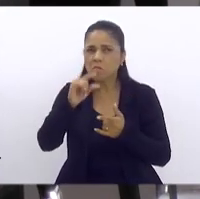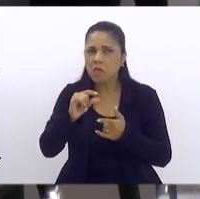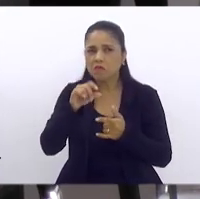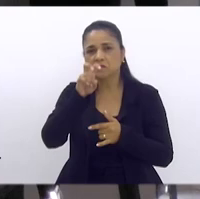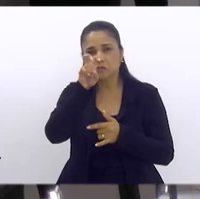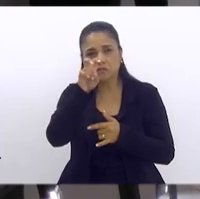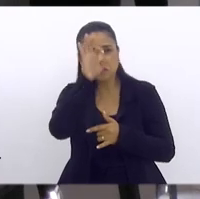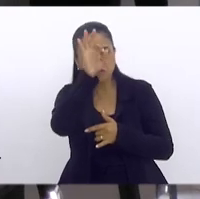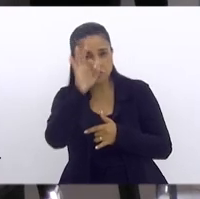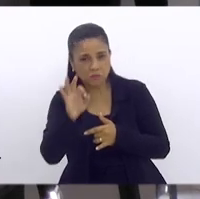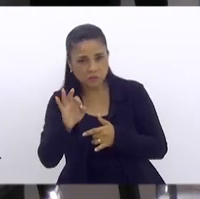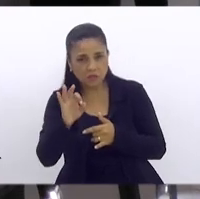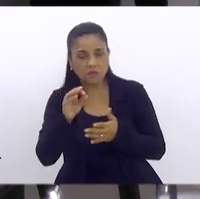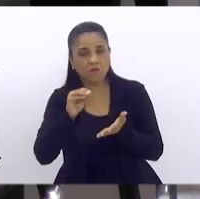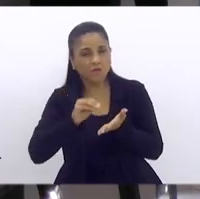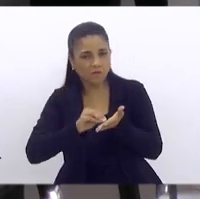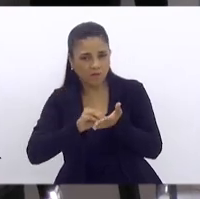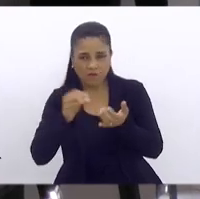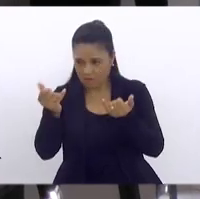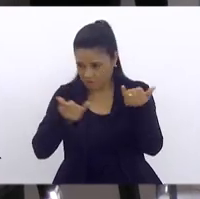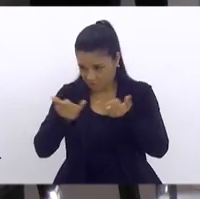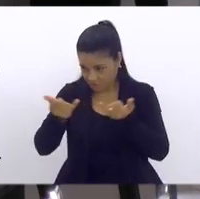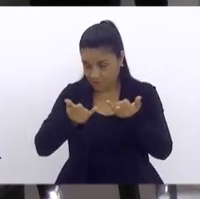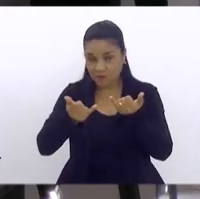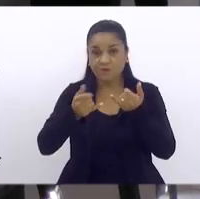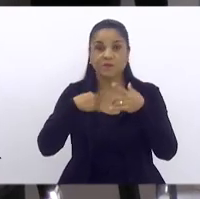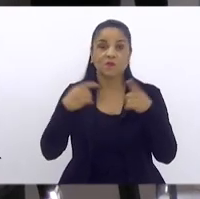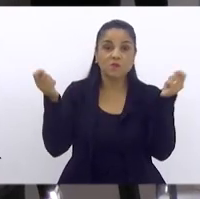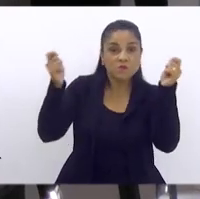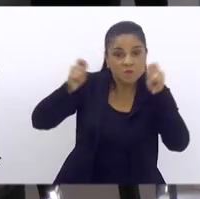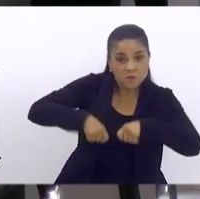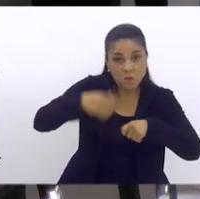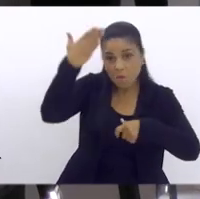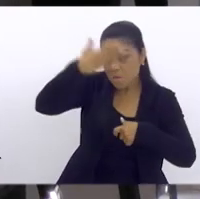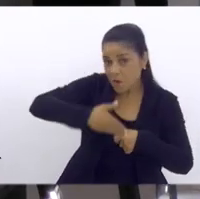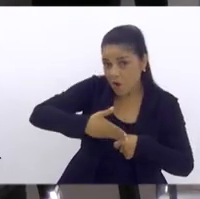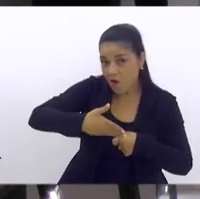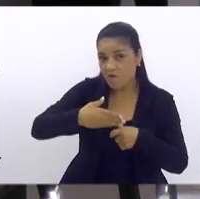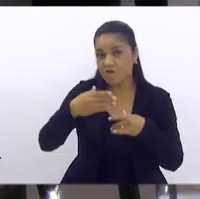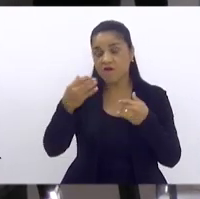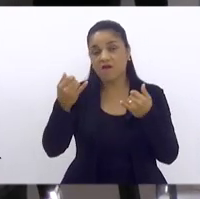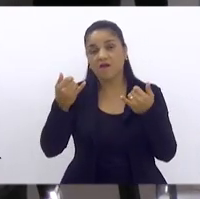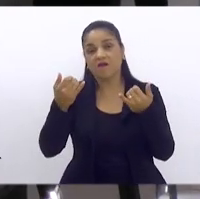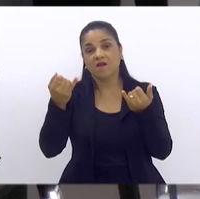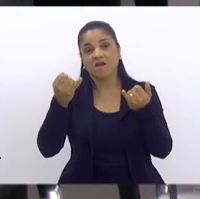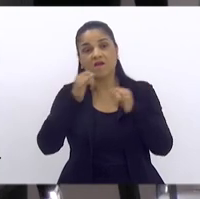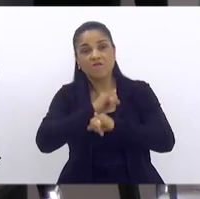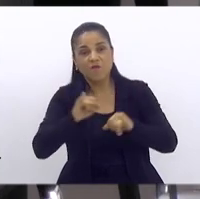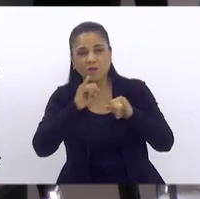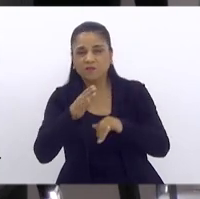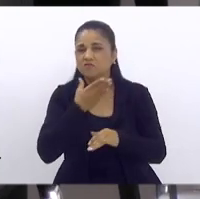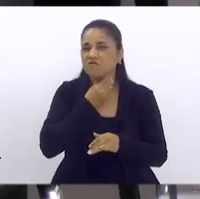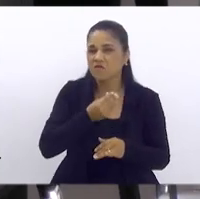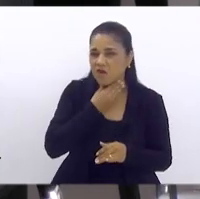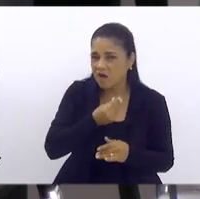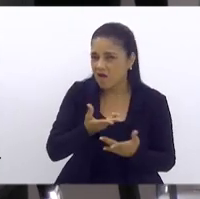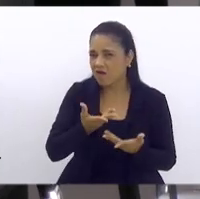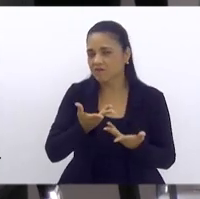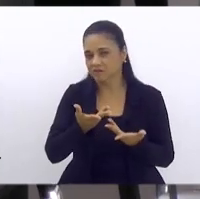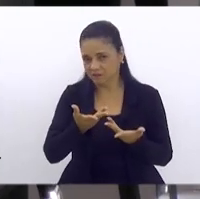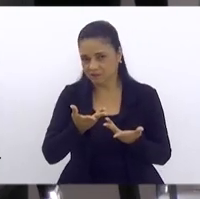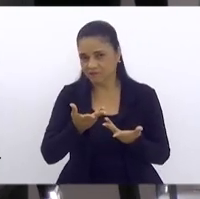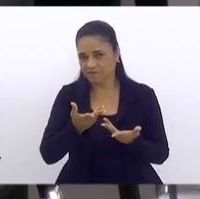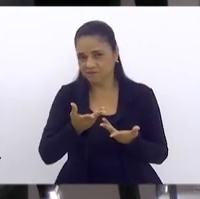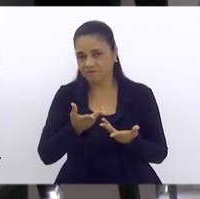de desinformação efetivamente, aquelas que a gente, de fato, poderiam comprovar que se tratavam de informações fraudulentas e falaciosas. Então,